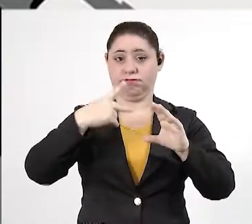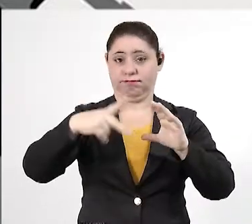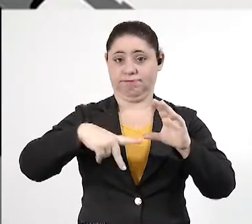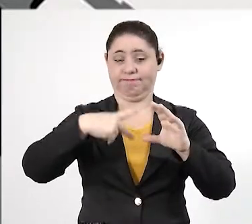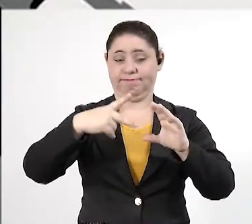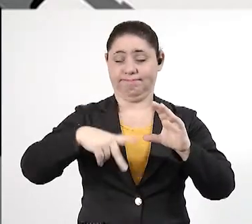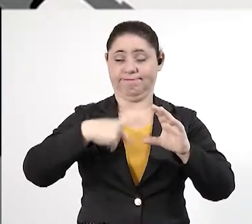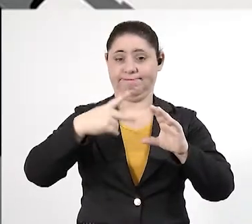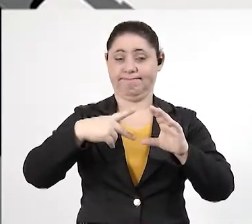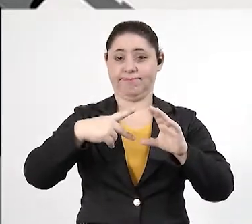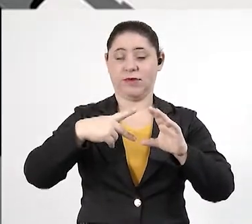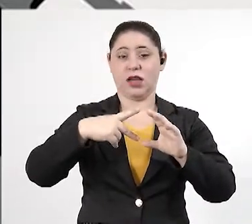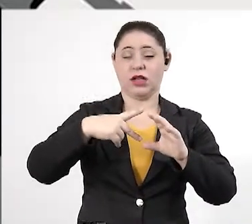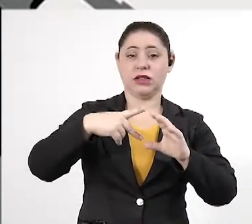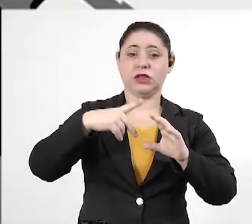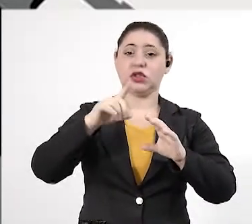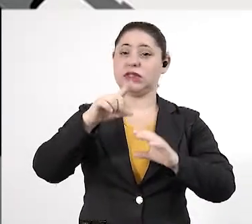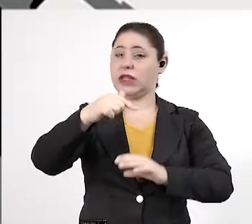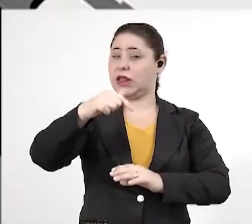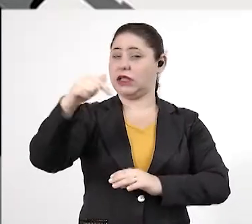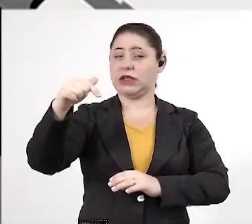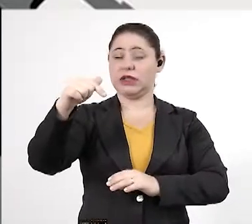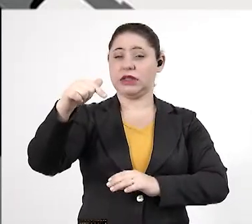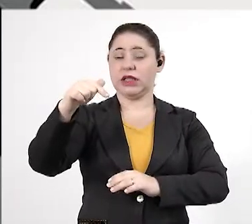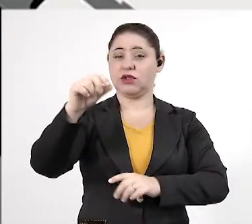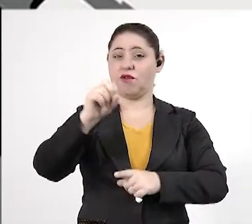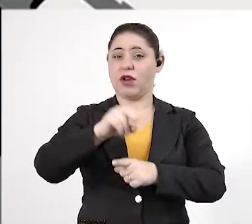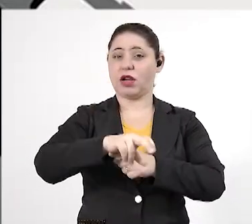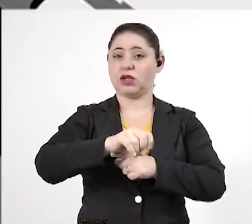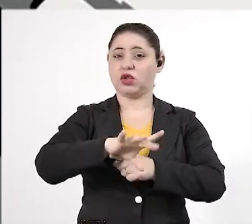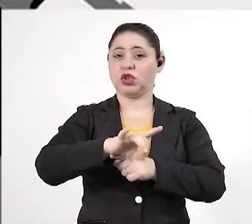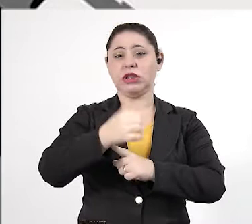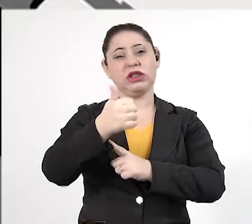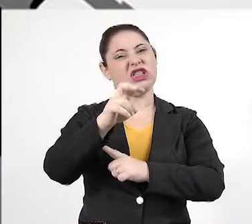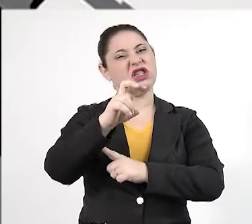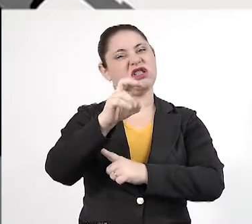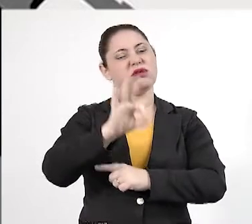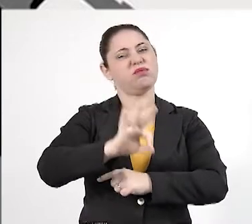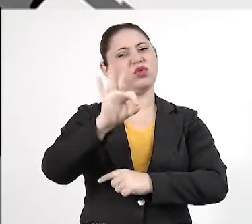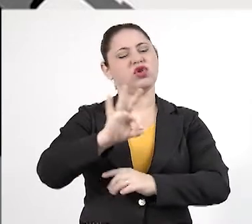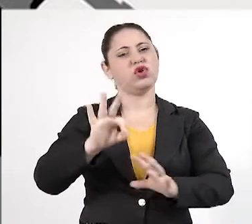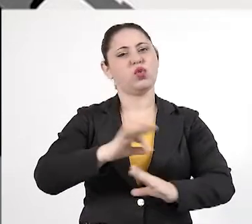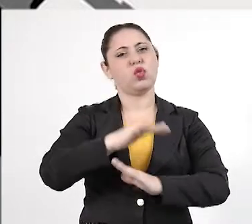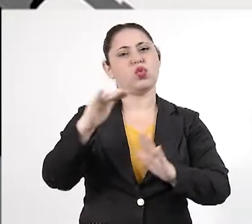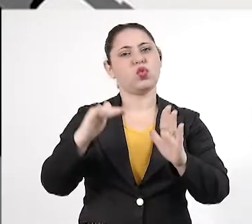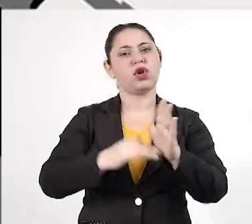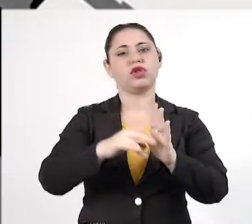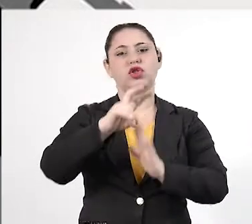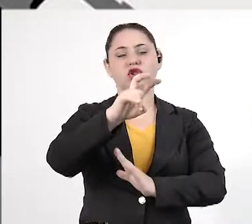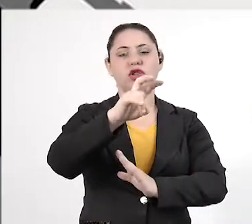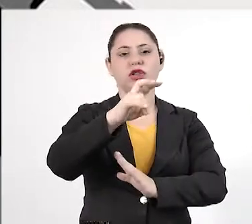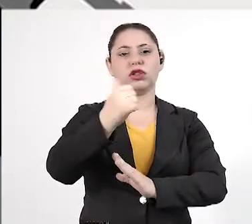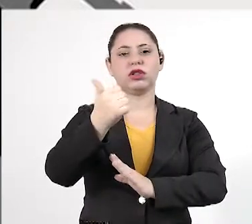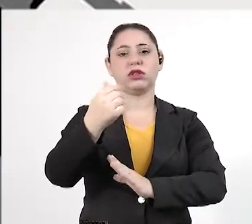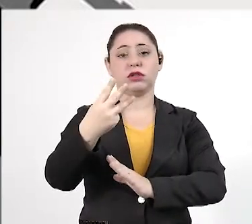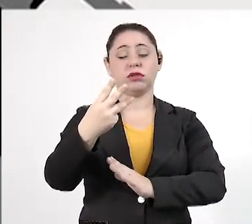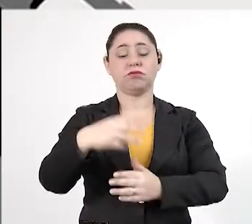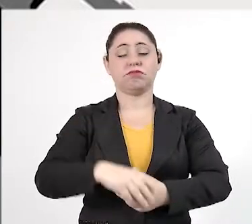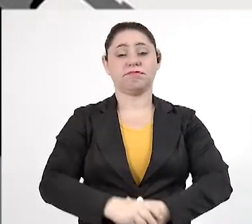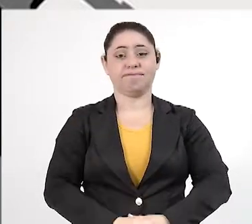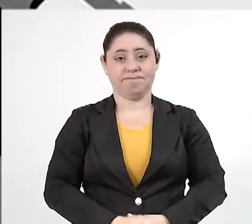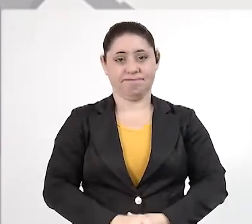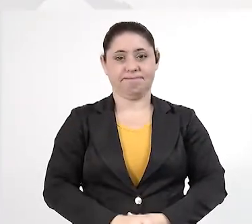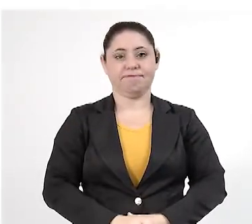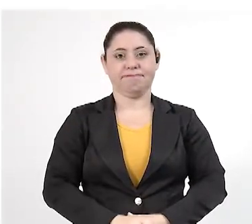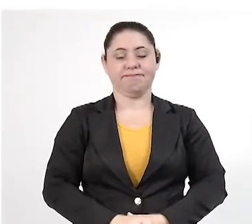dos Deputados, elas ocupam 77 vagas, ou seja, 15% do total de 513.